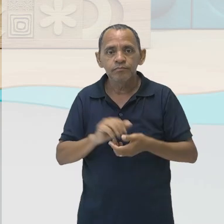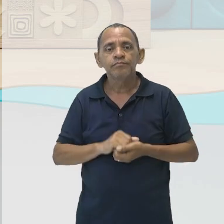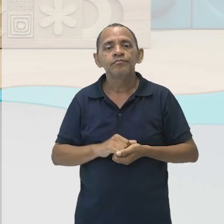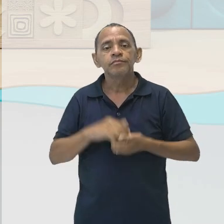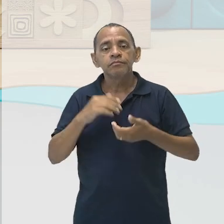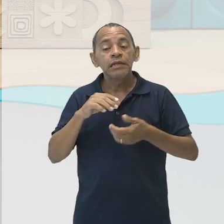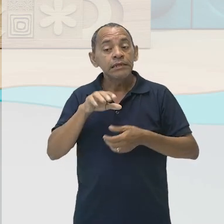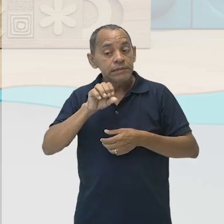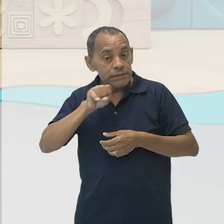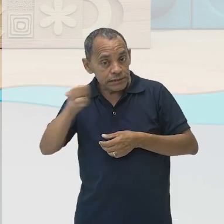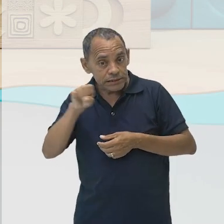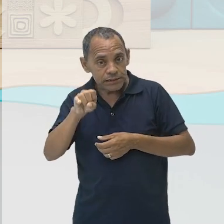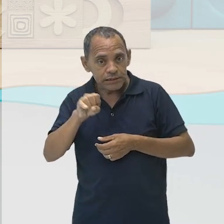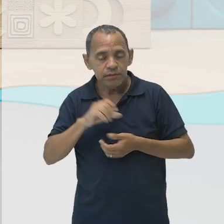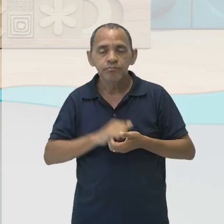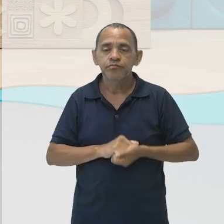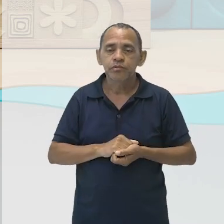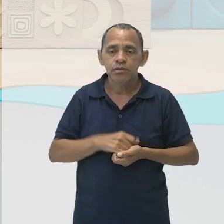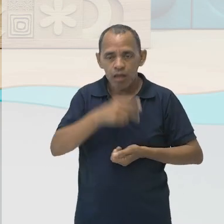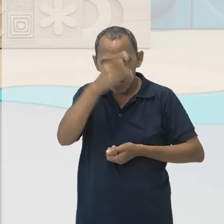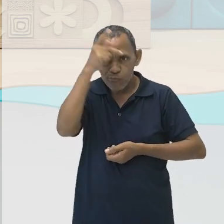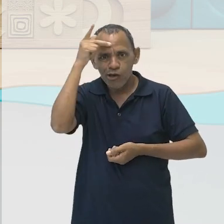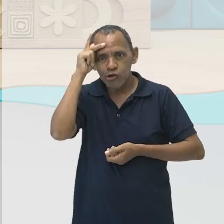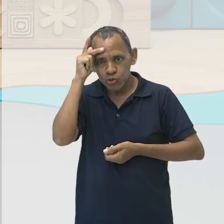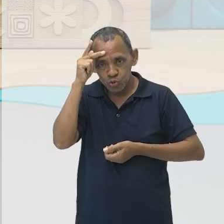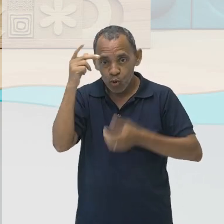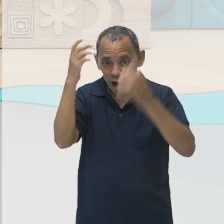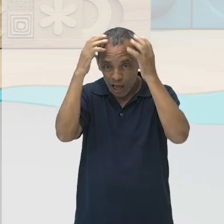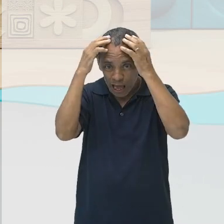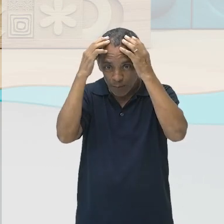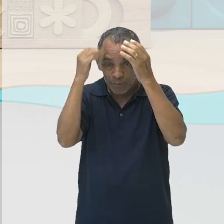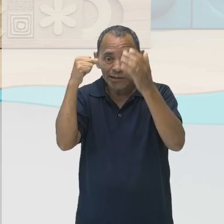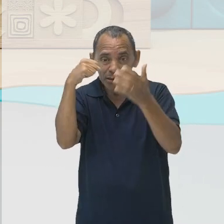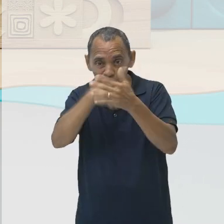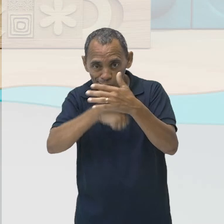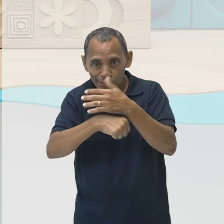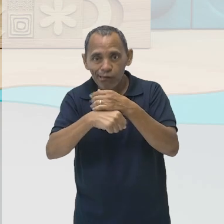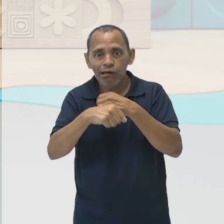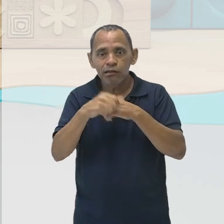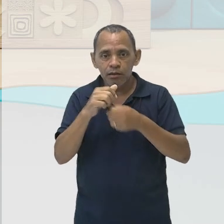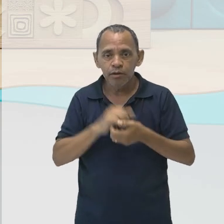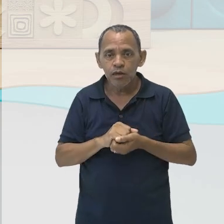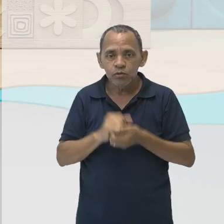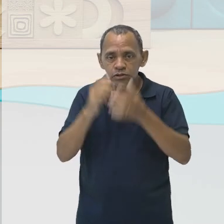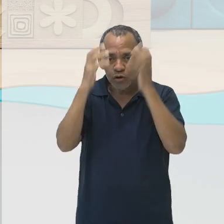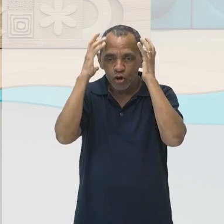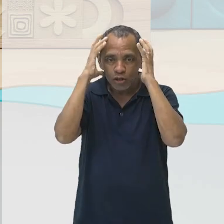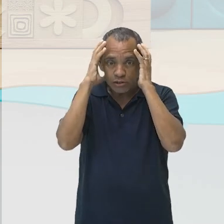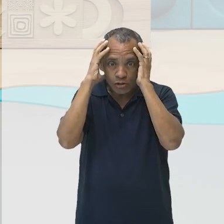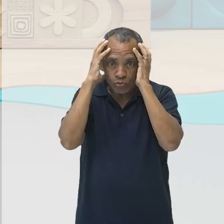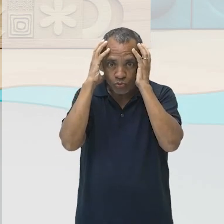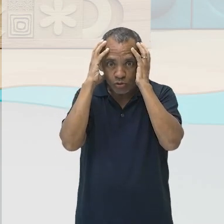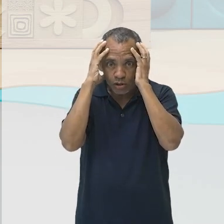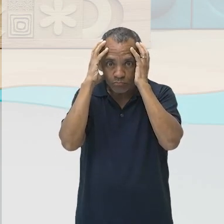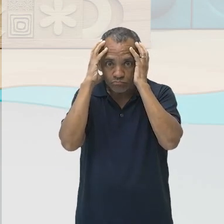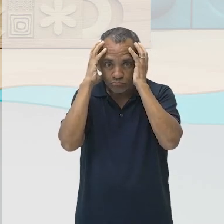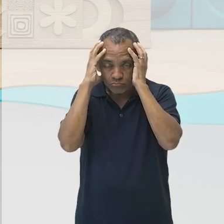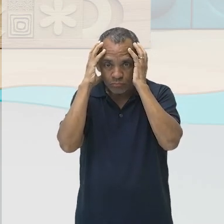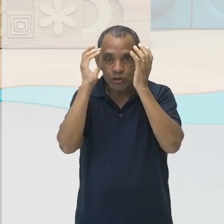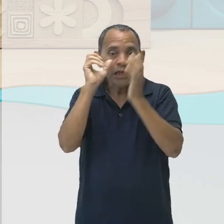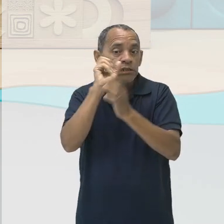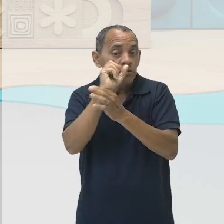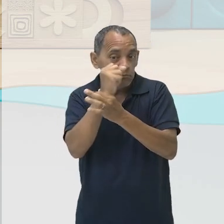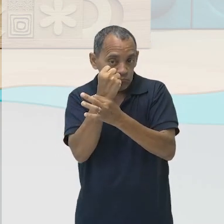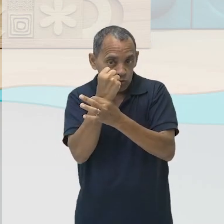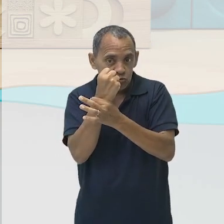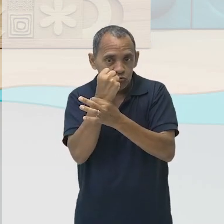ter batido a cabeça, você vai apenas segurar a cabeça dessa pessoa e não fazer nada com o sangramento do nariz. Em seguida, você